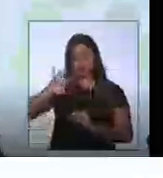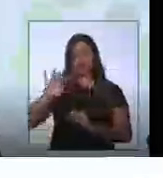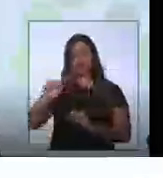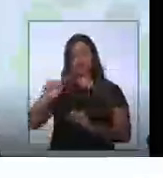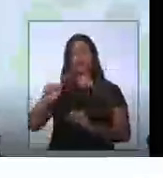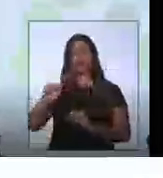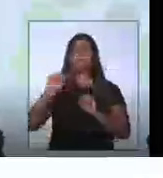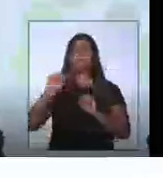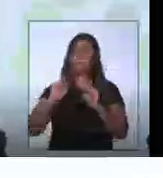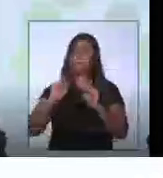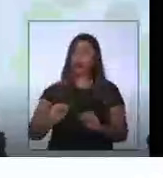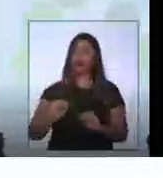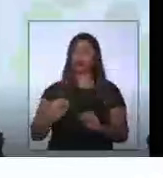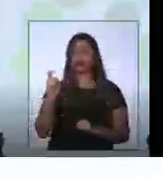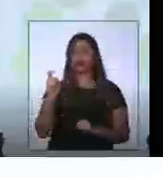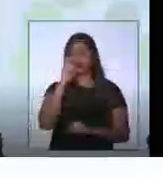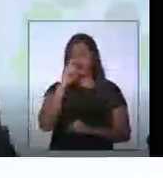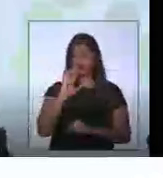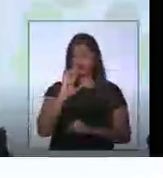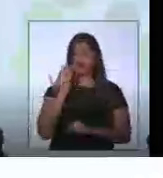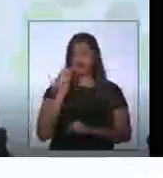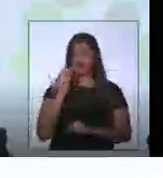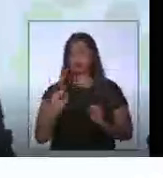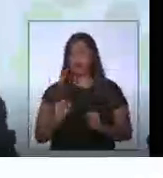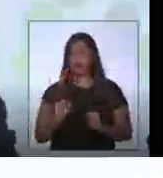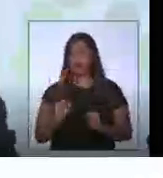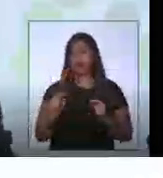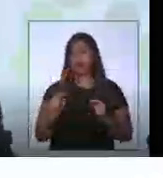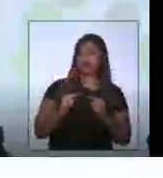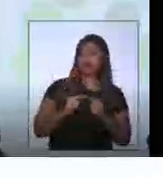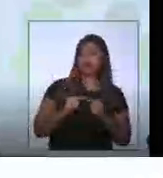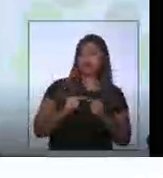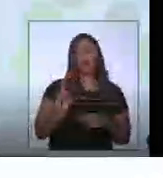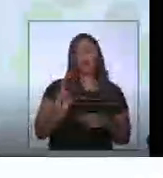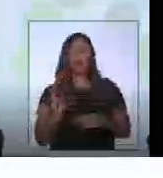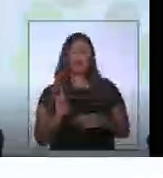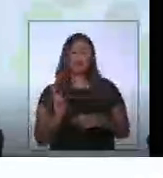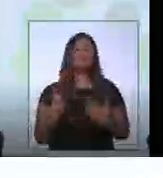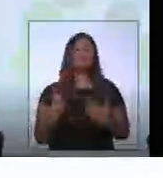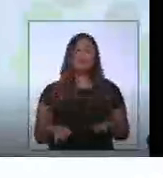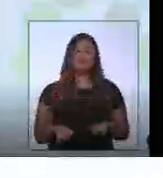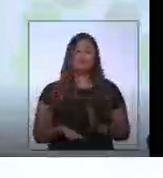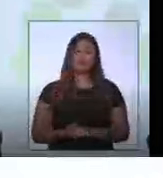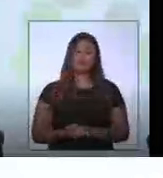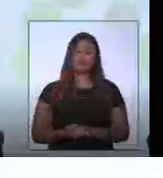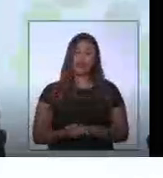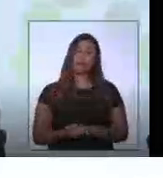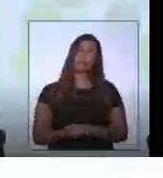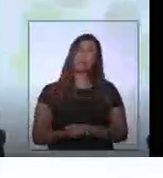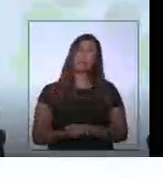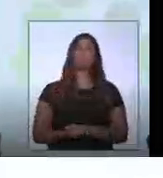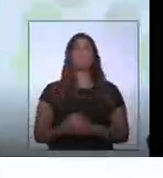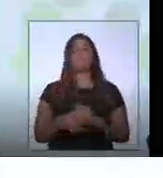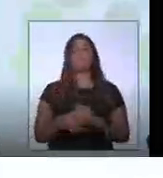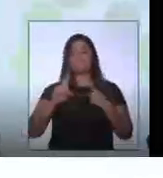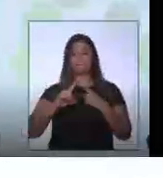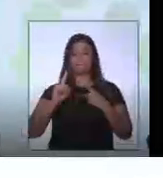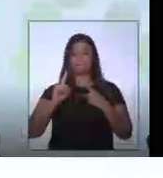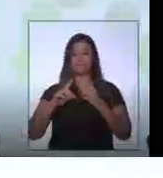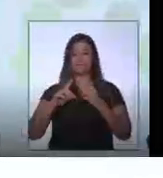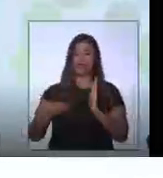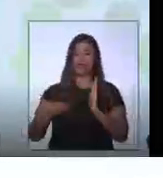uma excelente pergunta. Muito obrigado, Rony. Livros, eu recomendo que